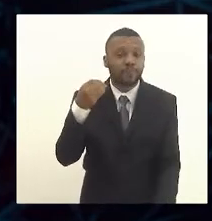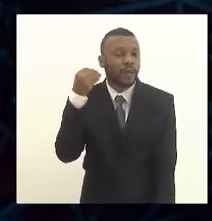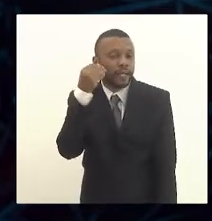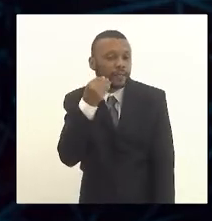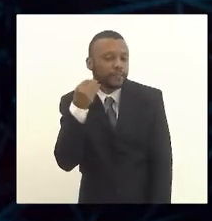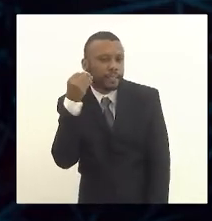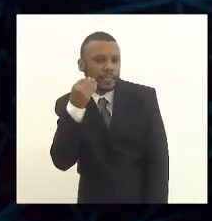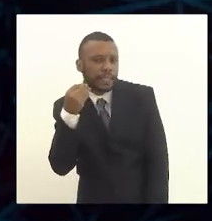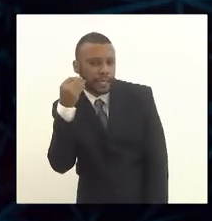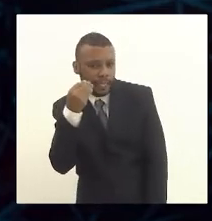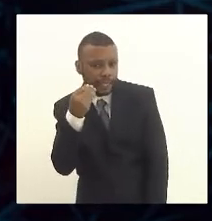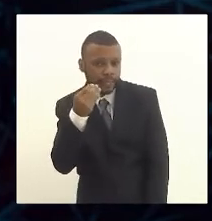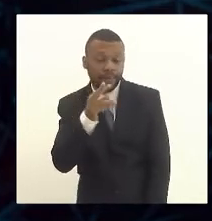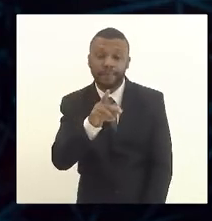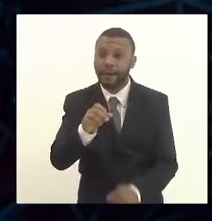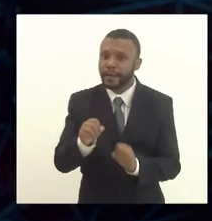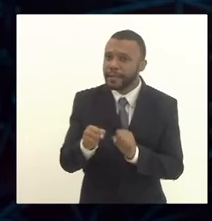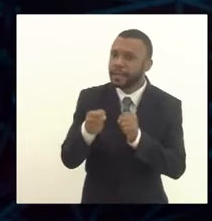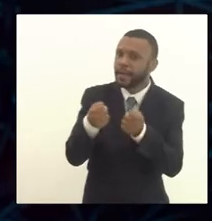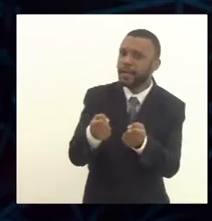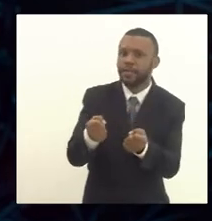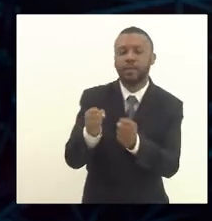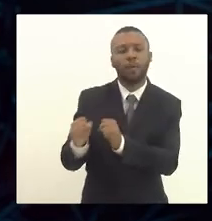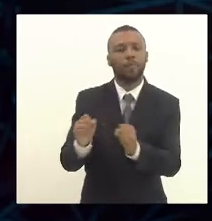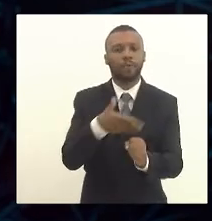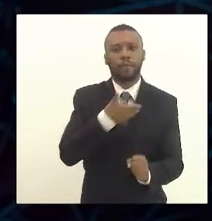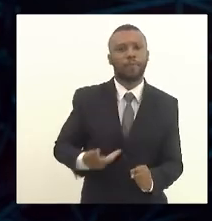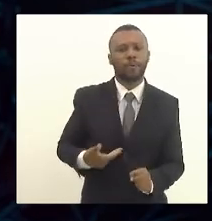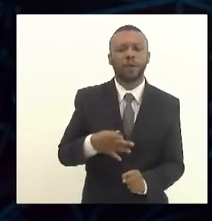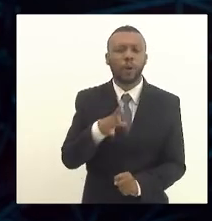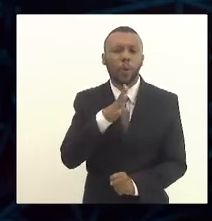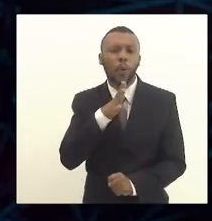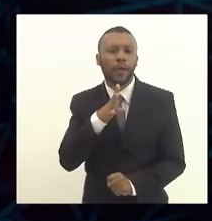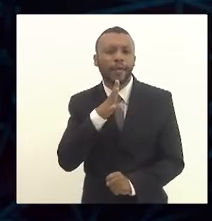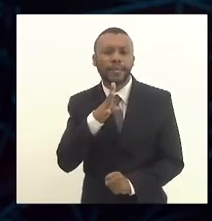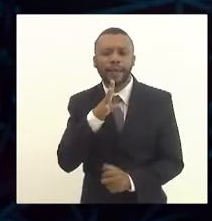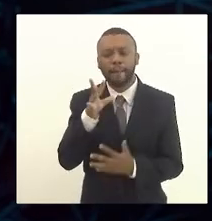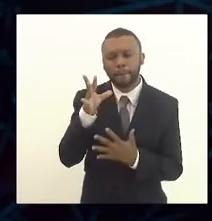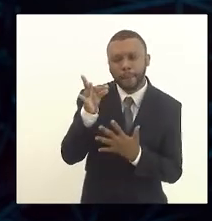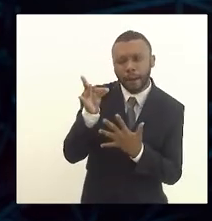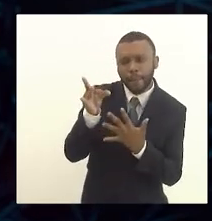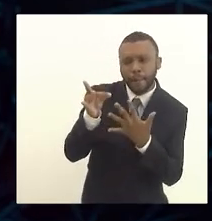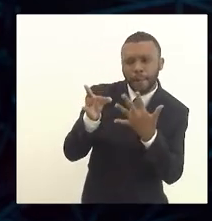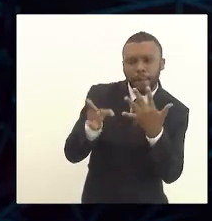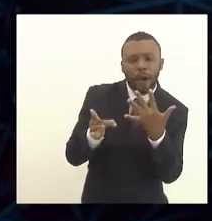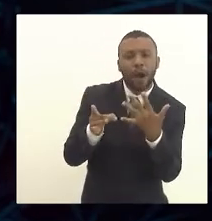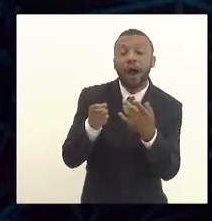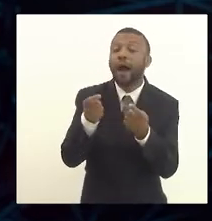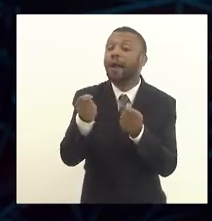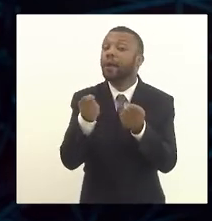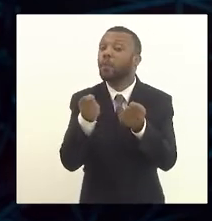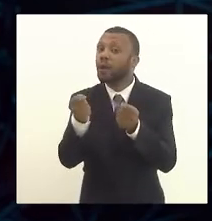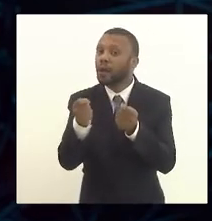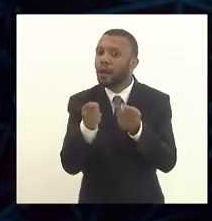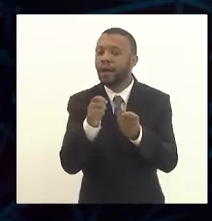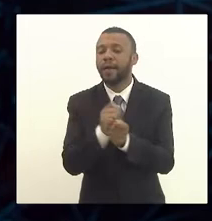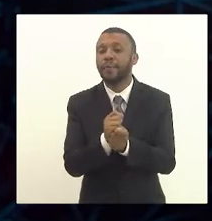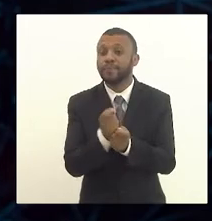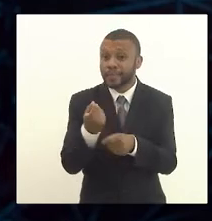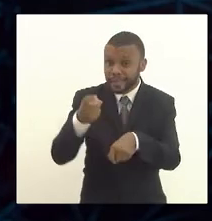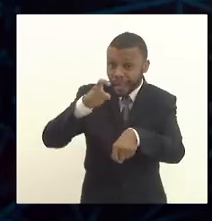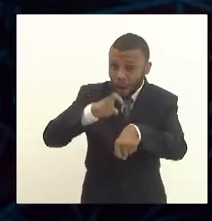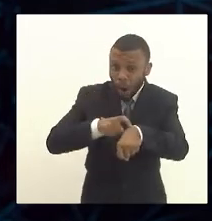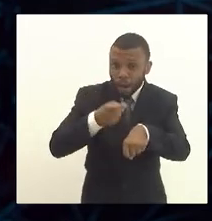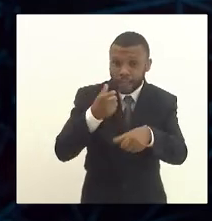público conhecer, regular de forma mais apropriada aquele serviço, especificar melhor na hora de, aí